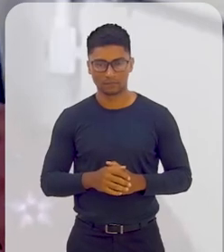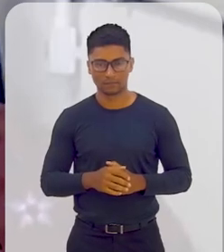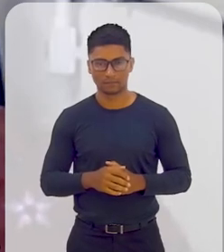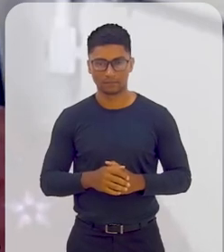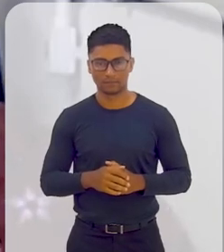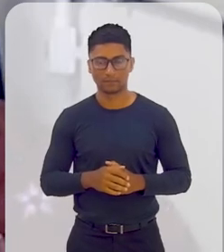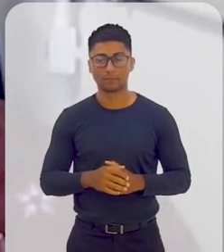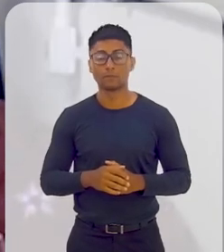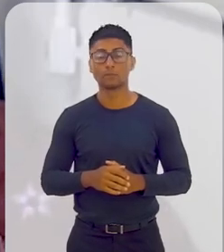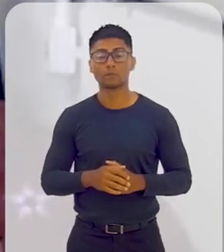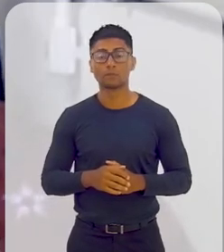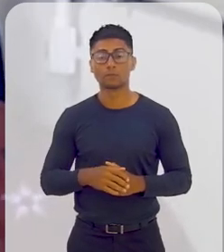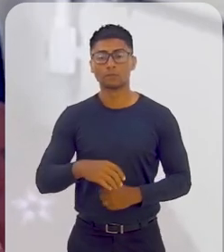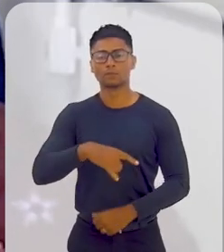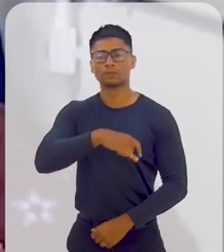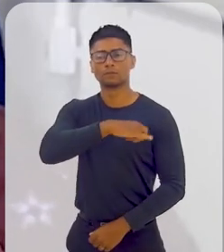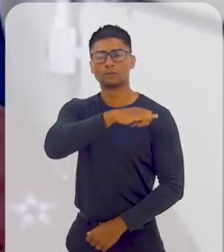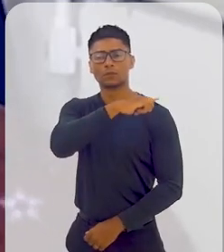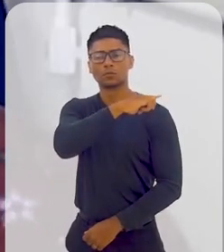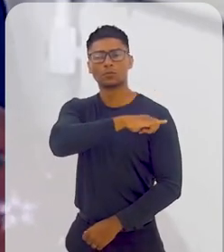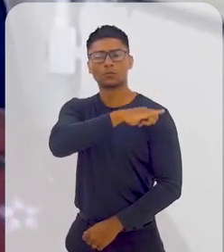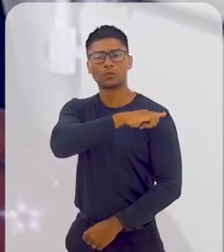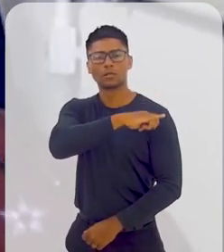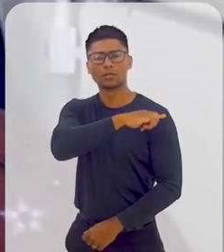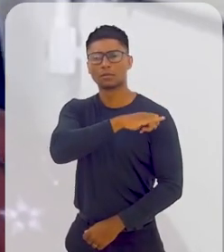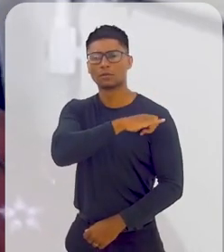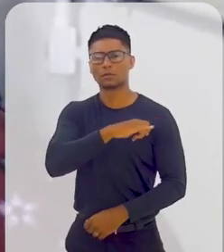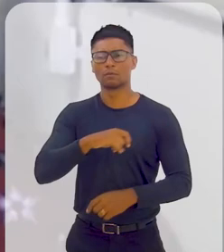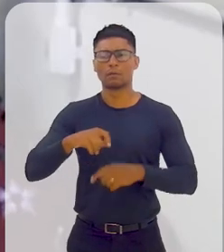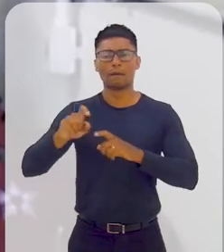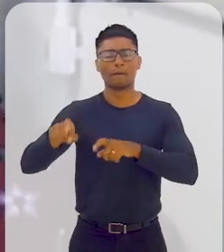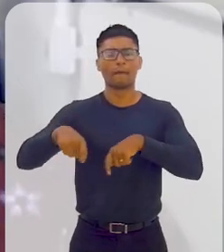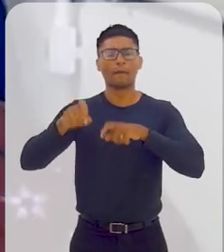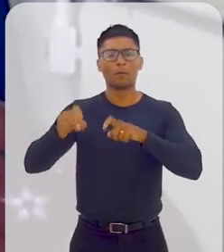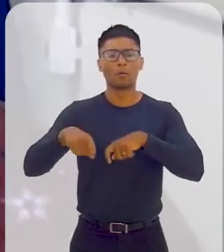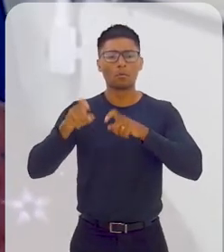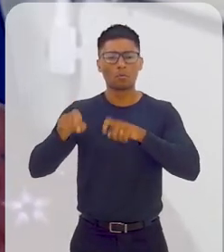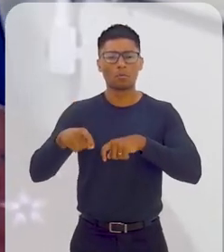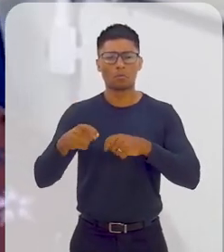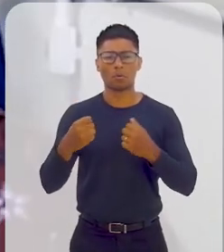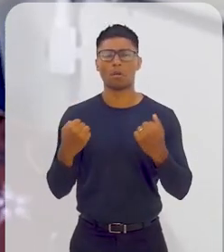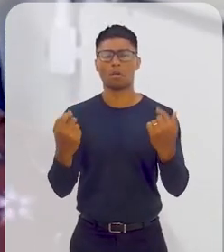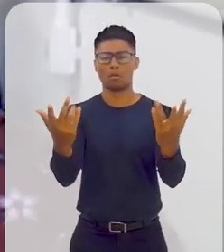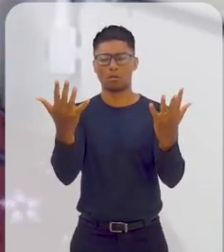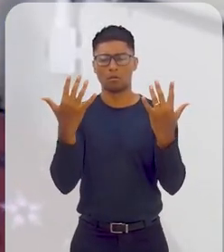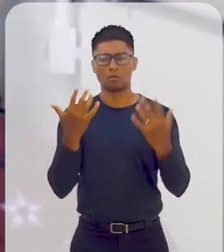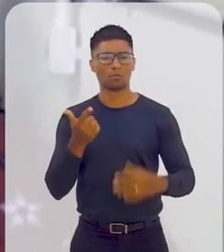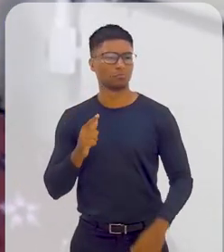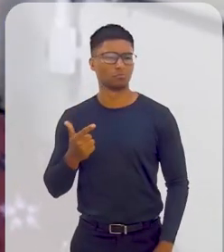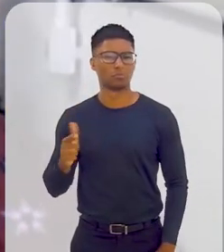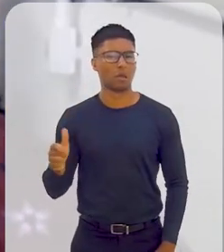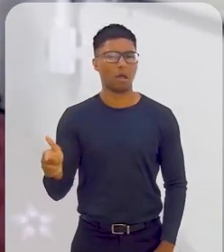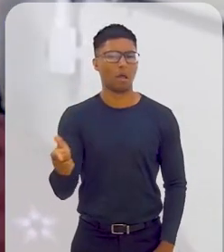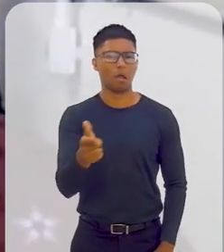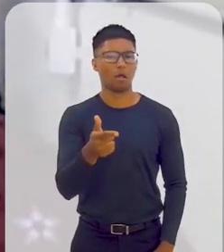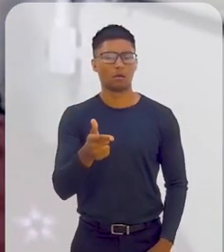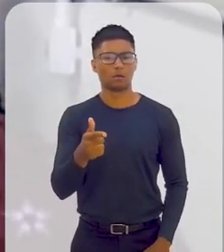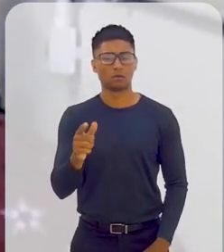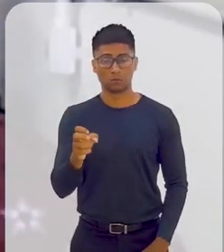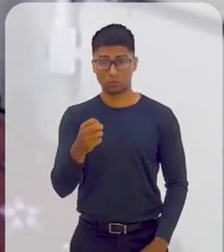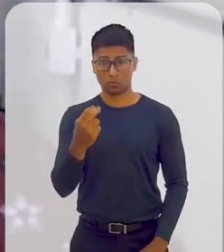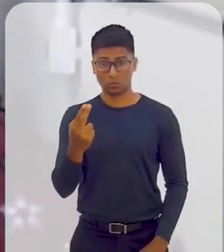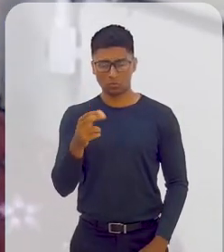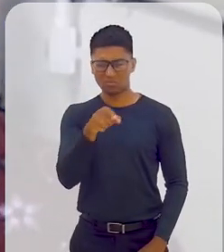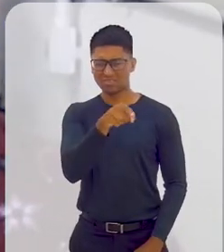a área, de que o Rio de Janeiro não tem agricultura, ou que a agricultura do Rio de Janeiro não é uma